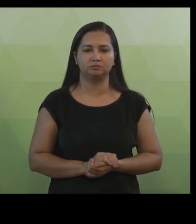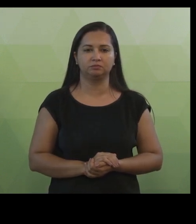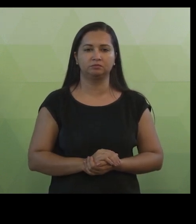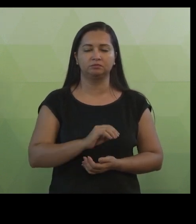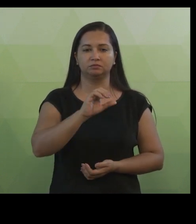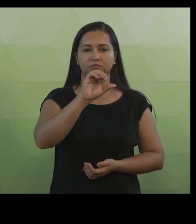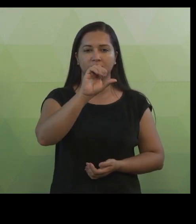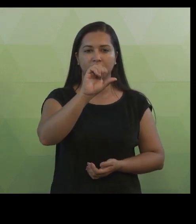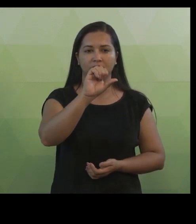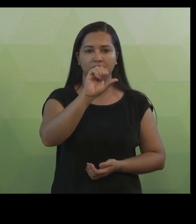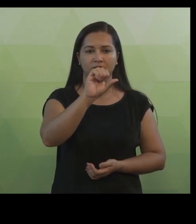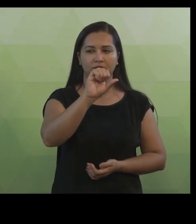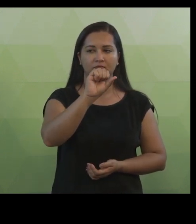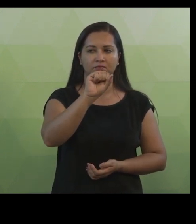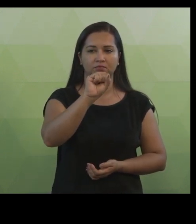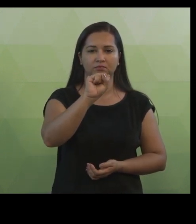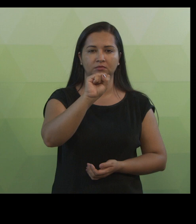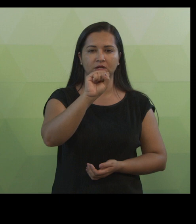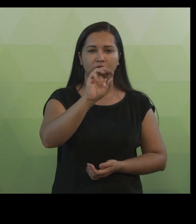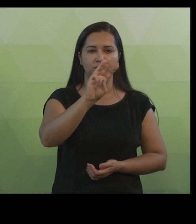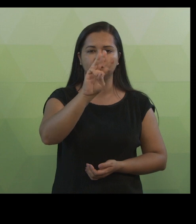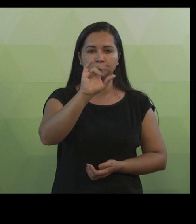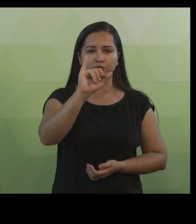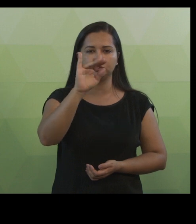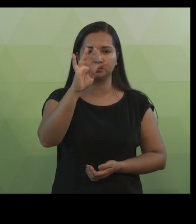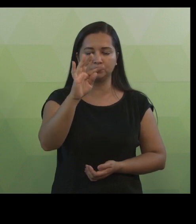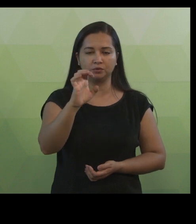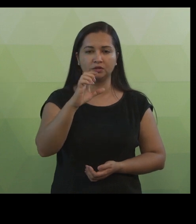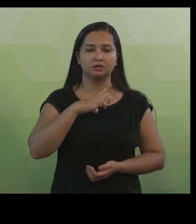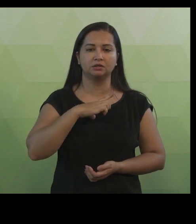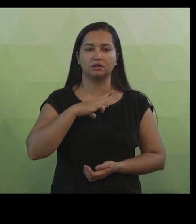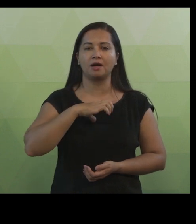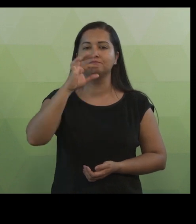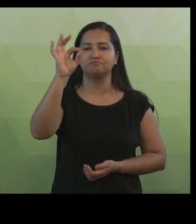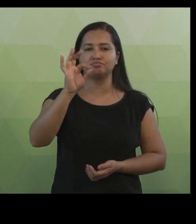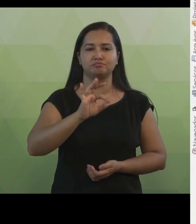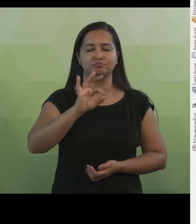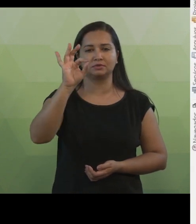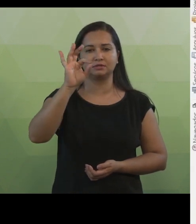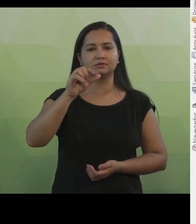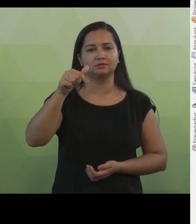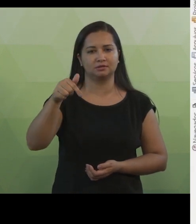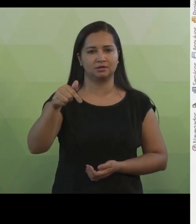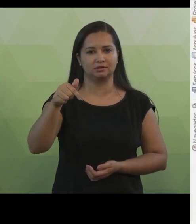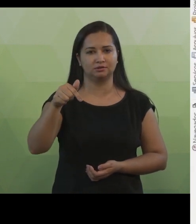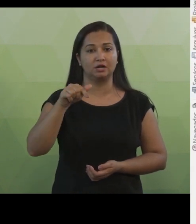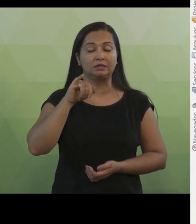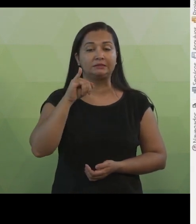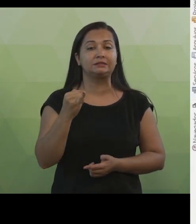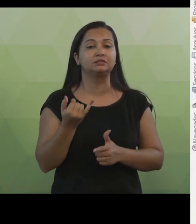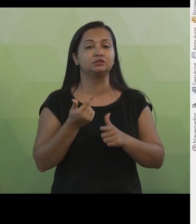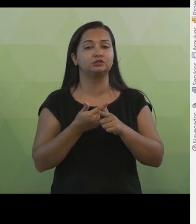que precisam ser observadas. Por exemplo,